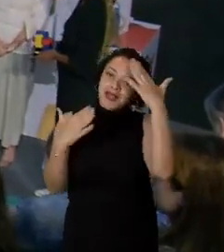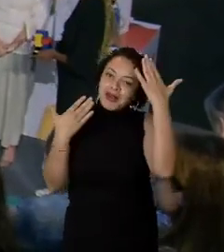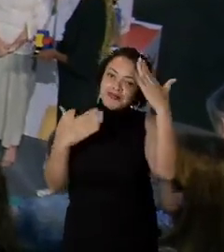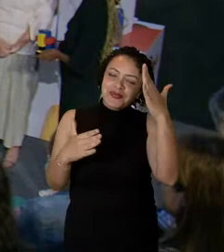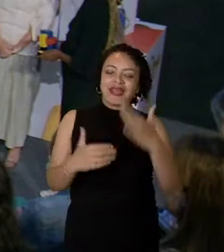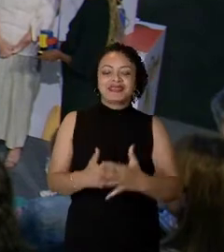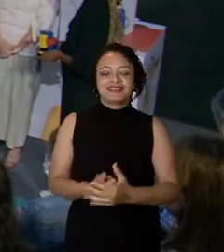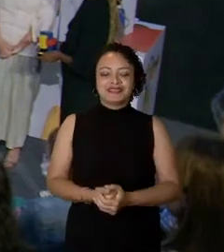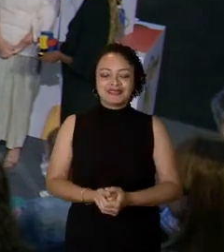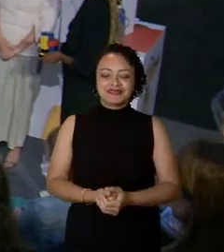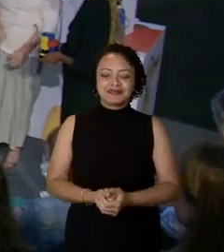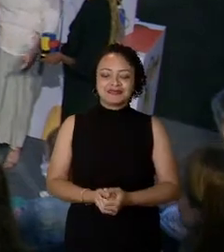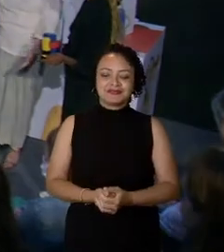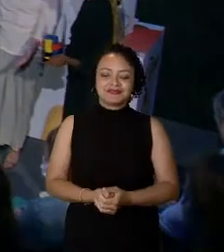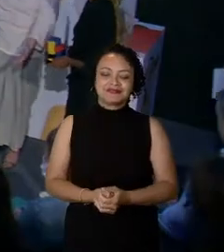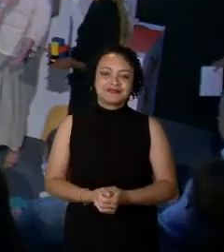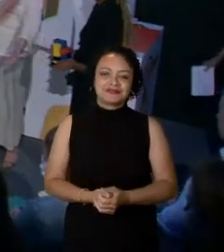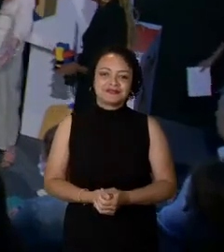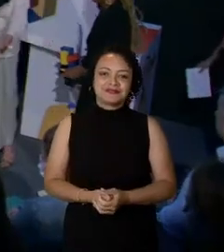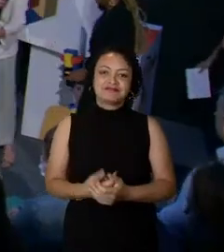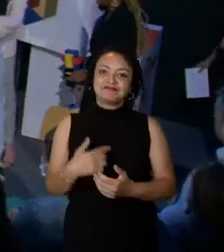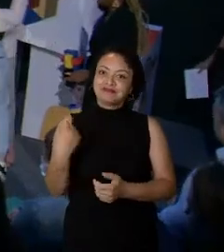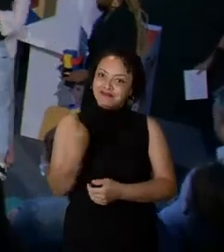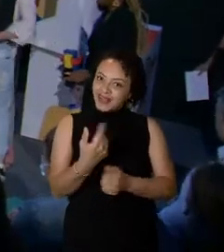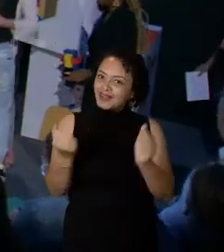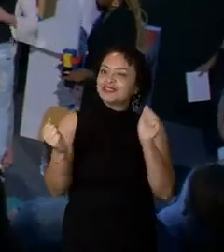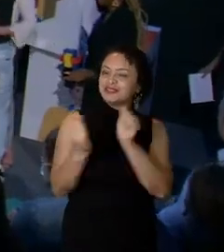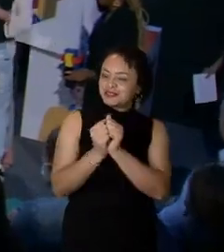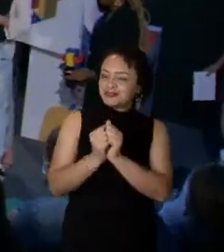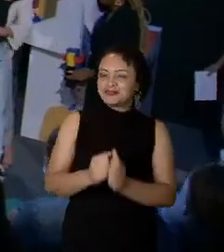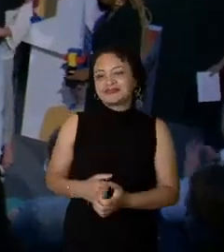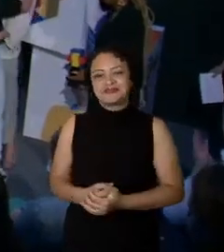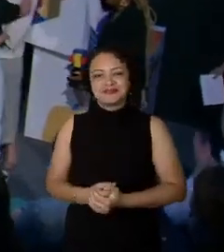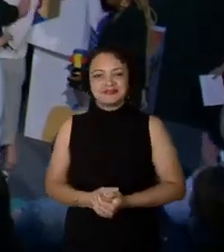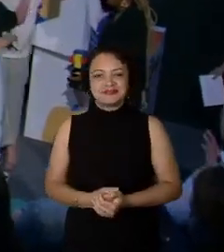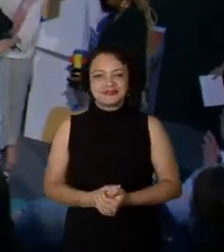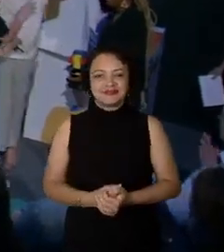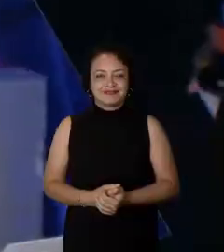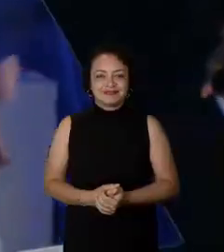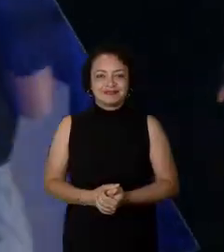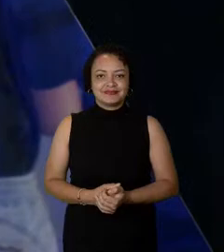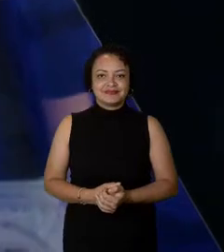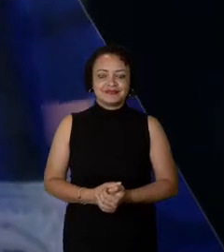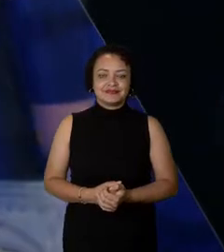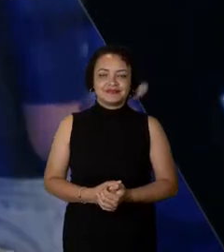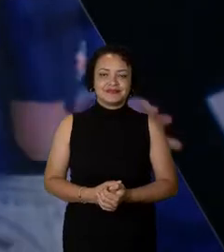queridos, parabéns, cara. Tamo junto, prof. Valeu, cara.